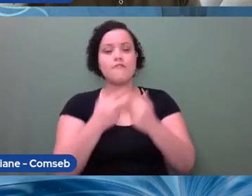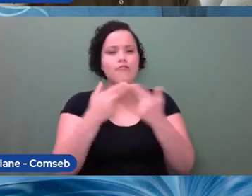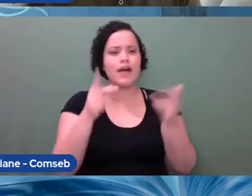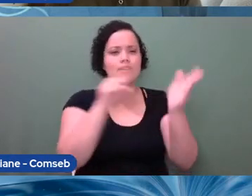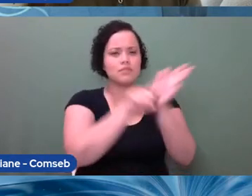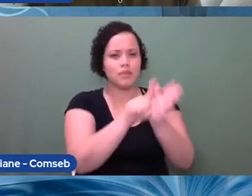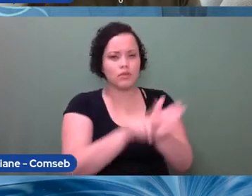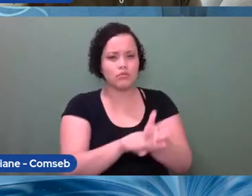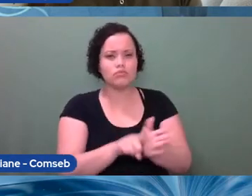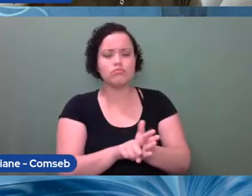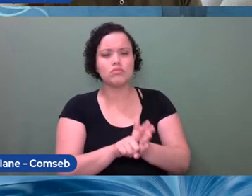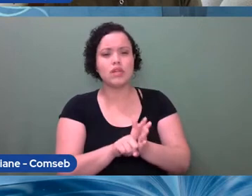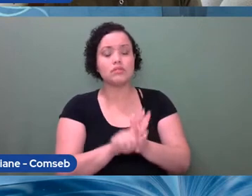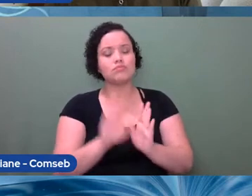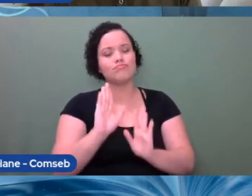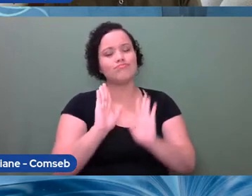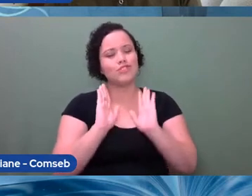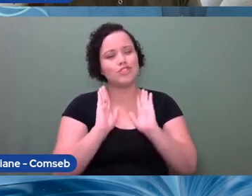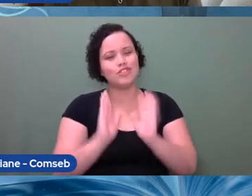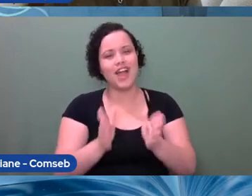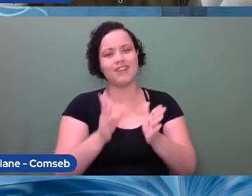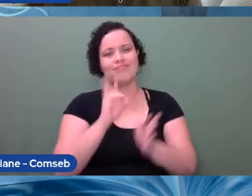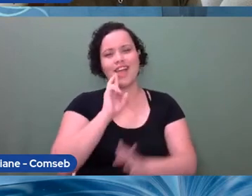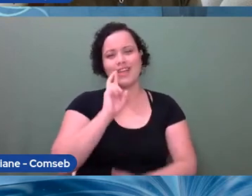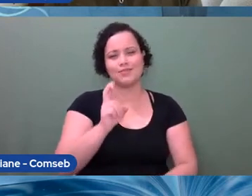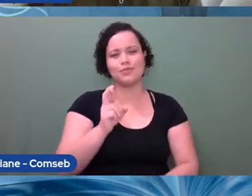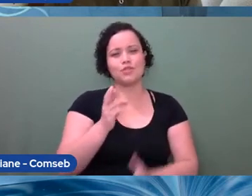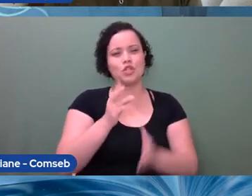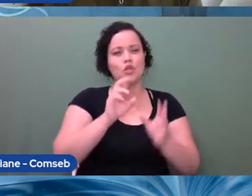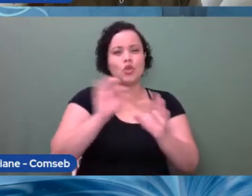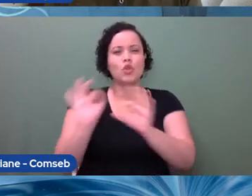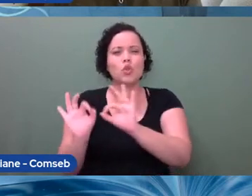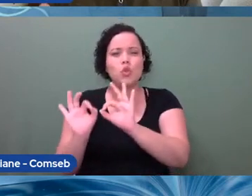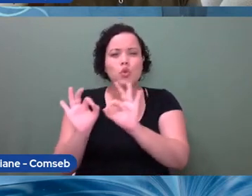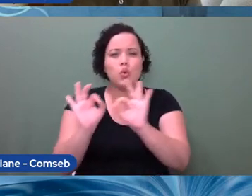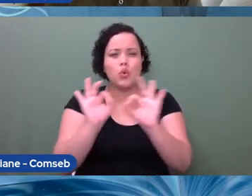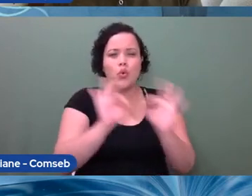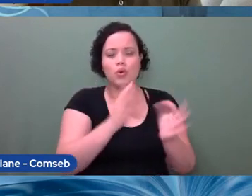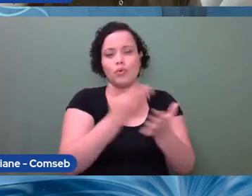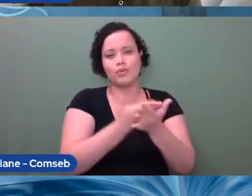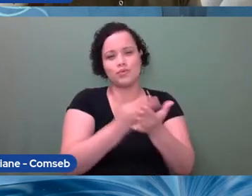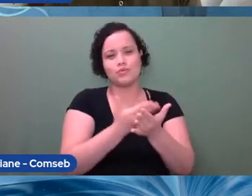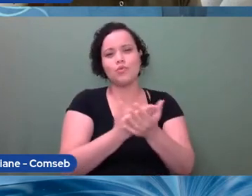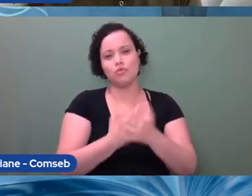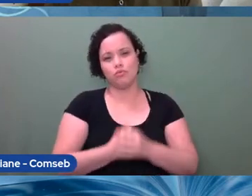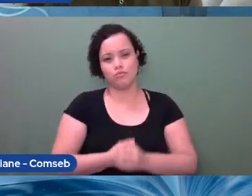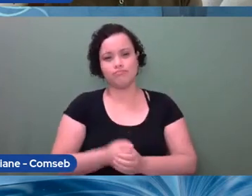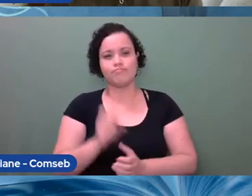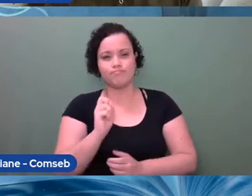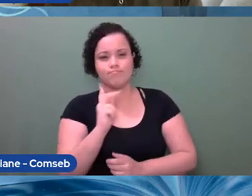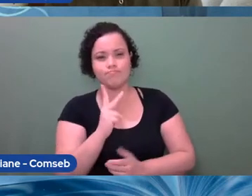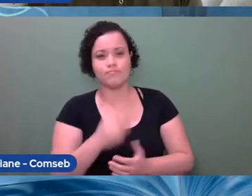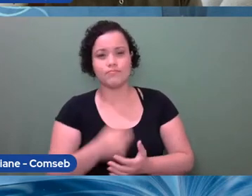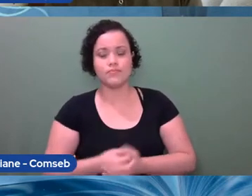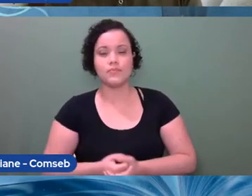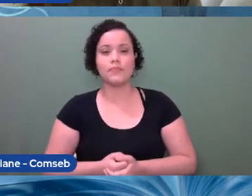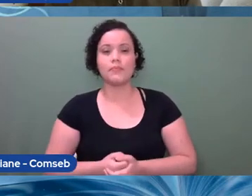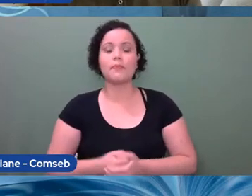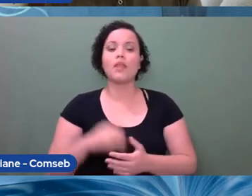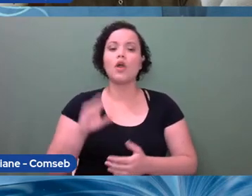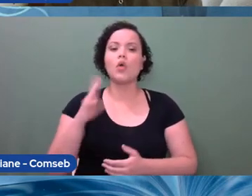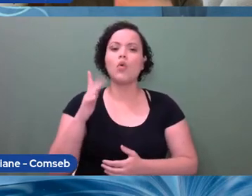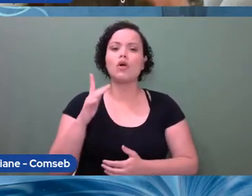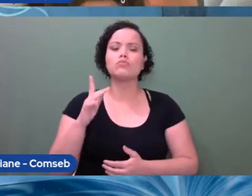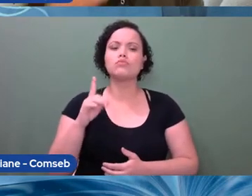próprio estudo da semana passada, ainda que não as tenhamos apresentado formalmente. Quando nós